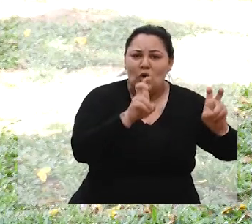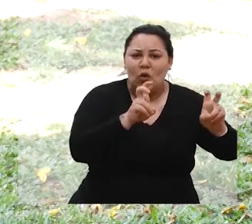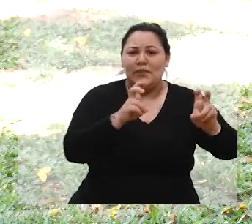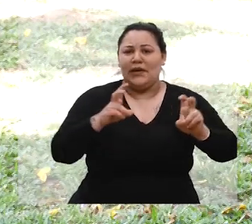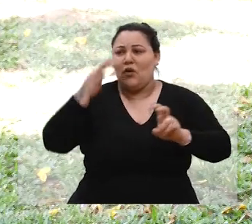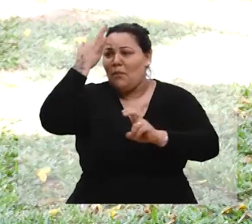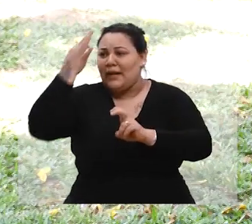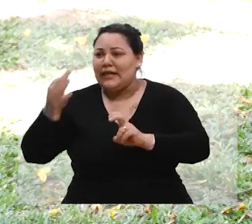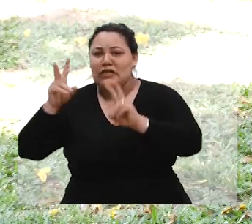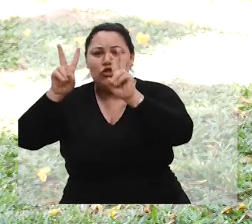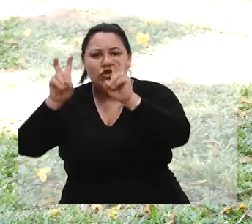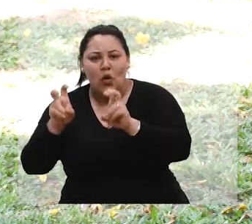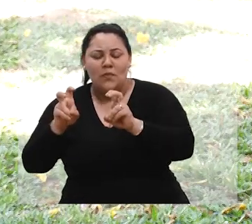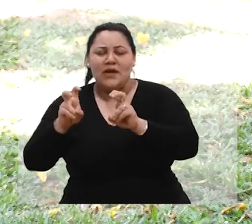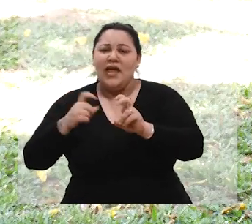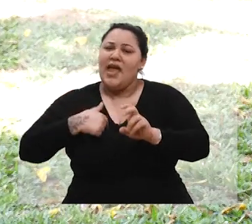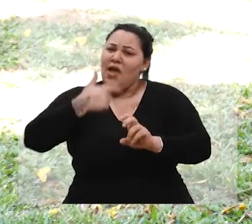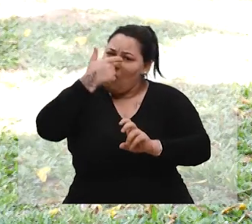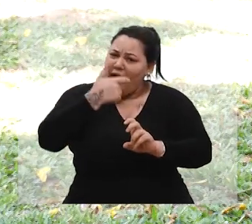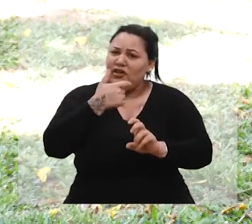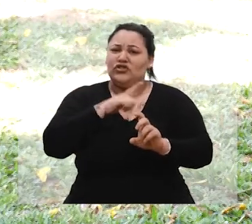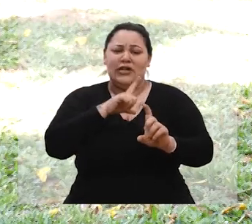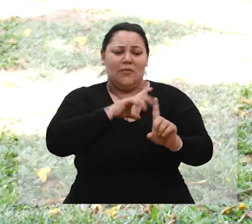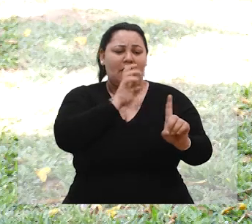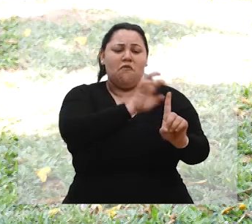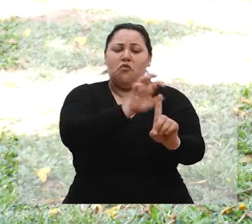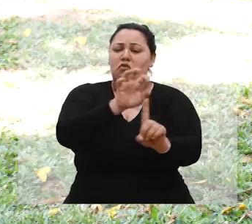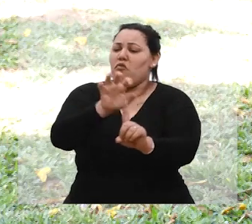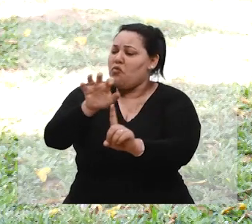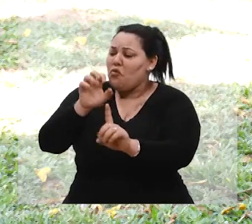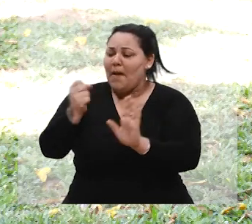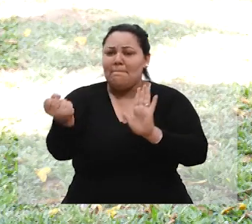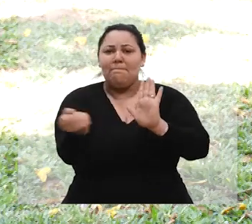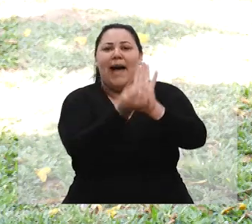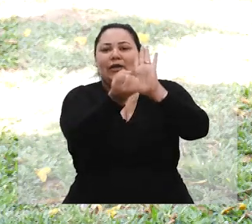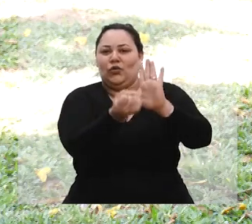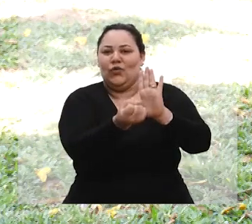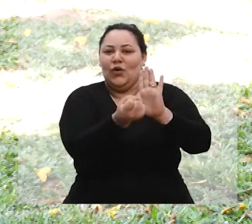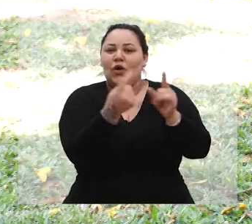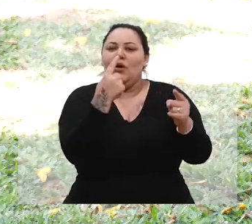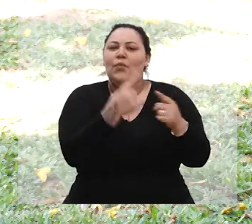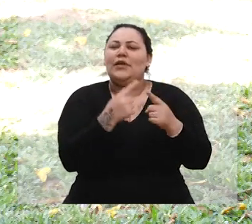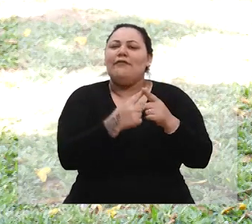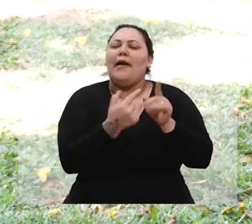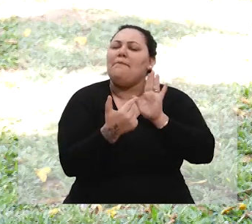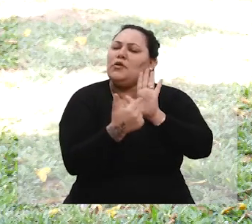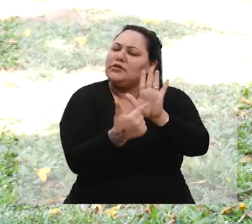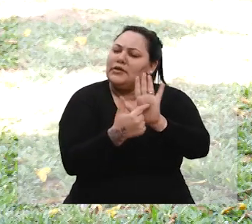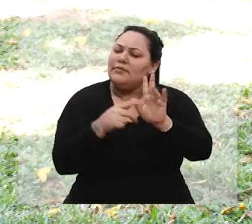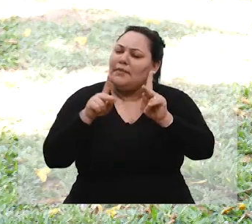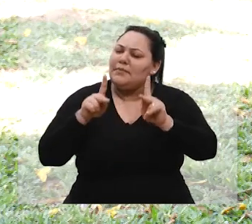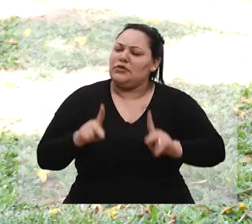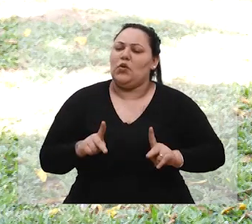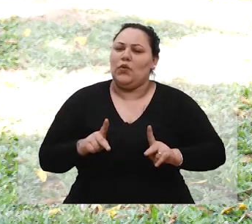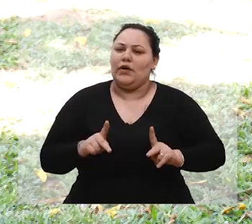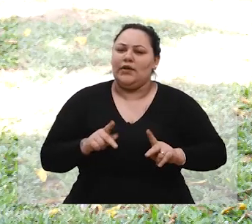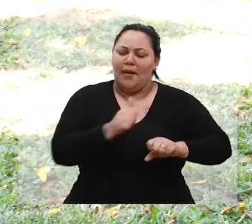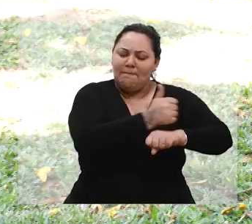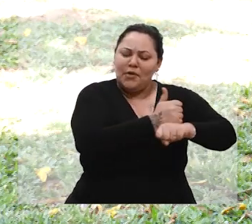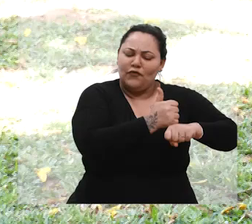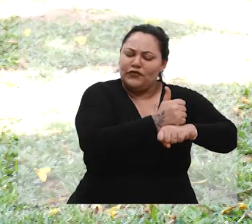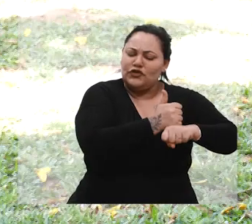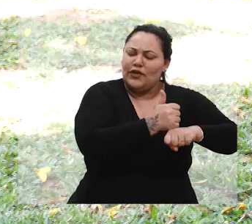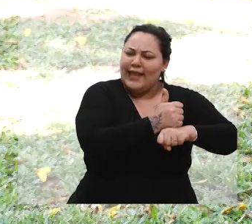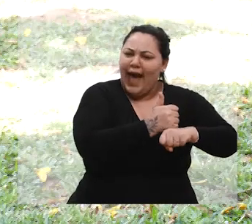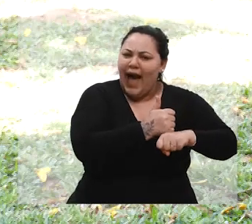muito interessantes, né, nos leitores, porque vai desmistificando essa ideia de que a psicanálise e o psicanalista são necessariamente